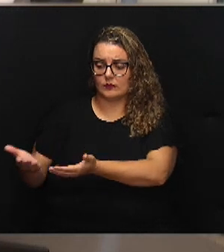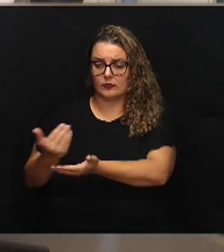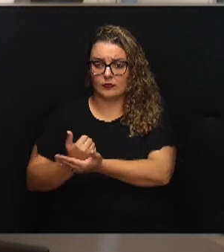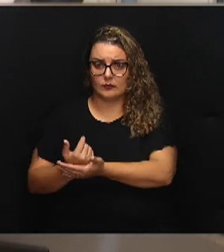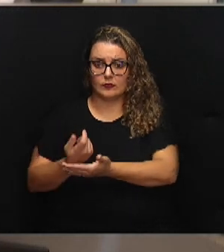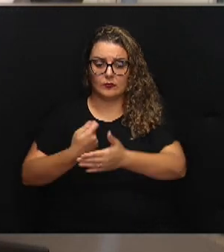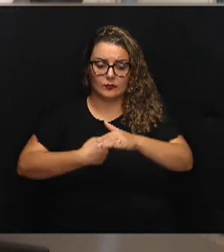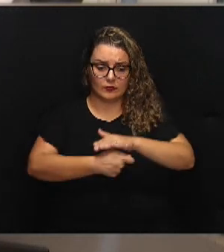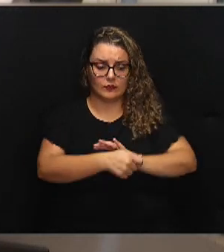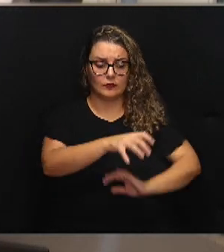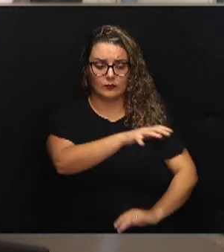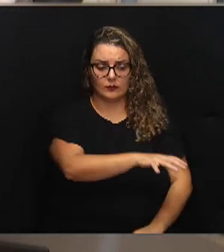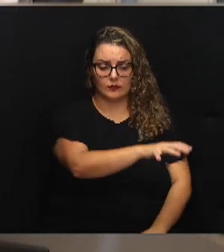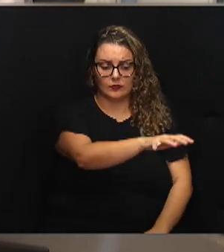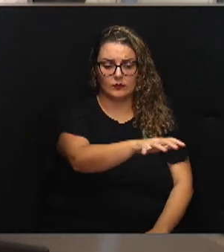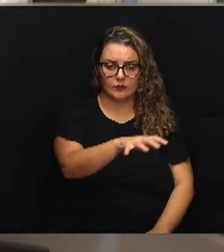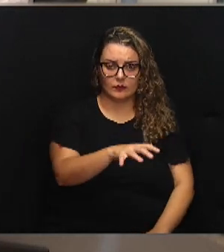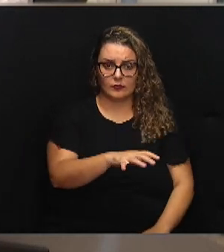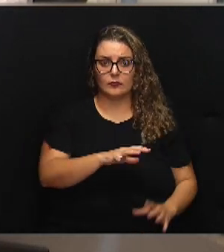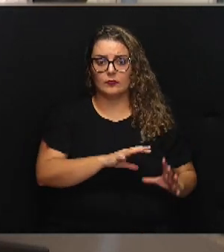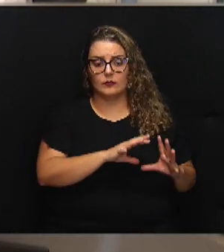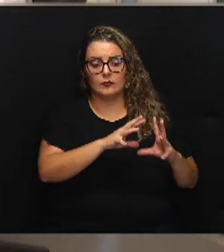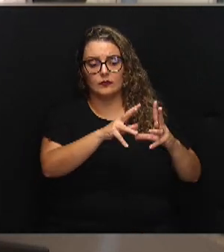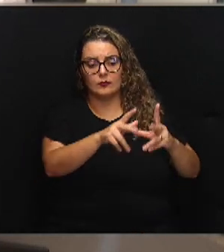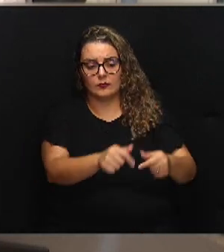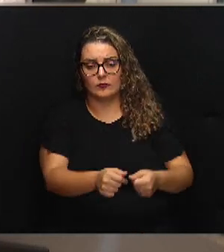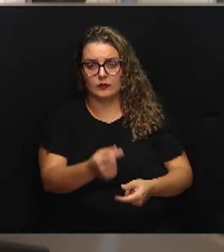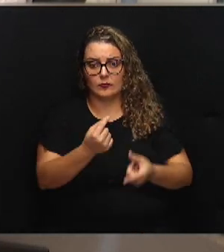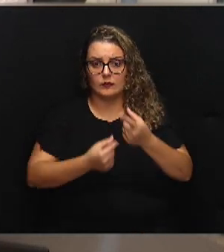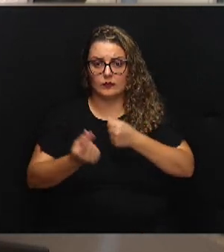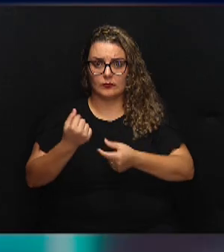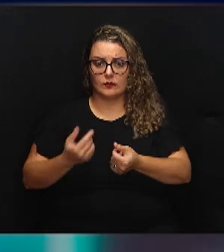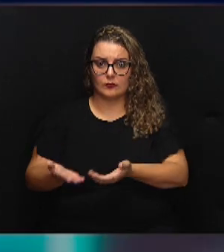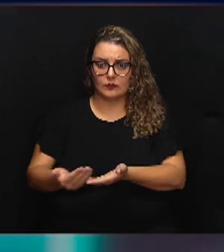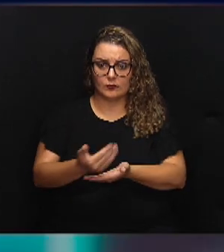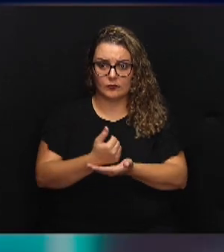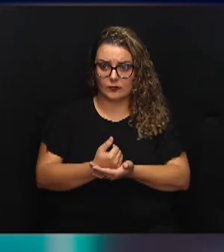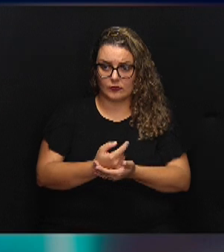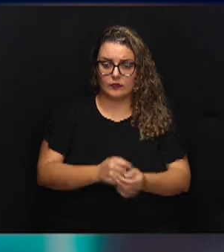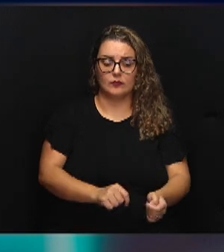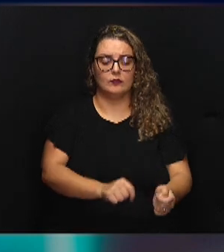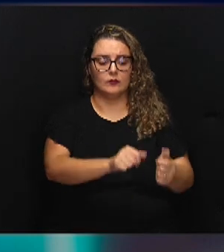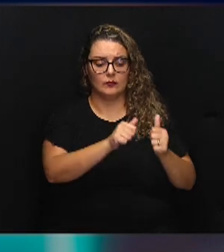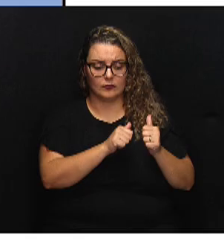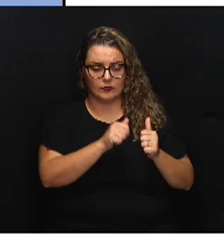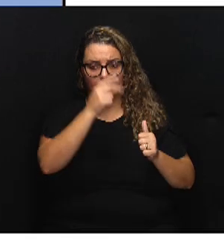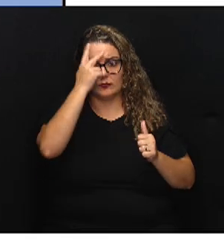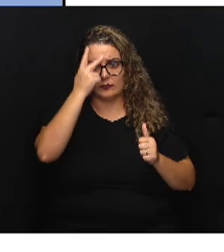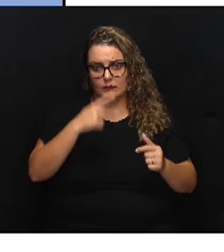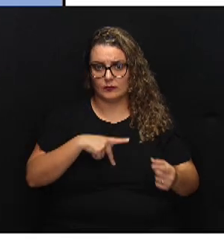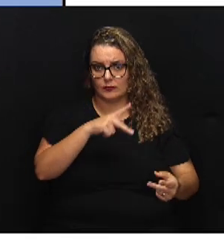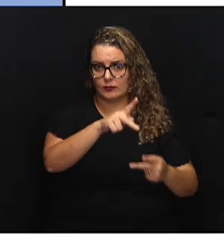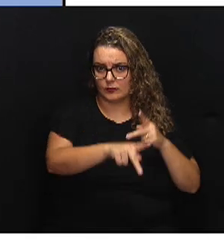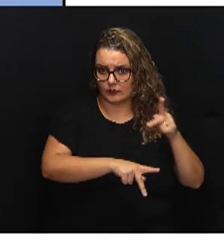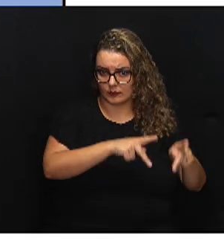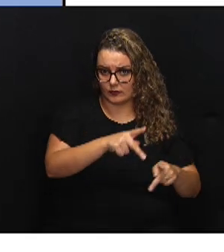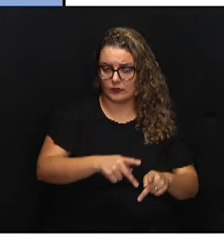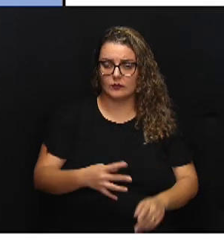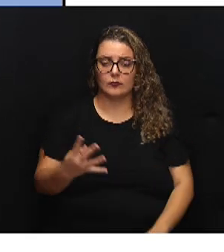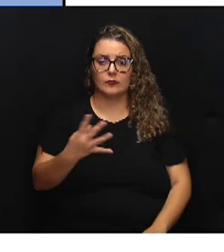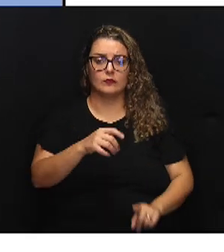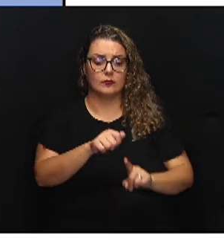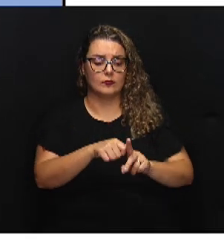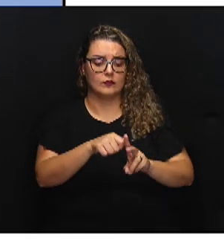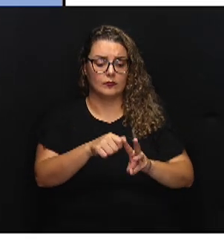são aplicadas e toda essa receita, ela volta em benefício para a própria população. No quarto trimestre